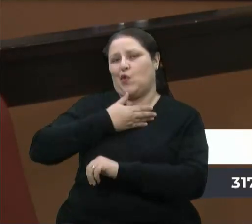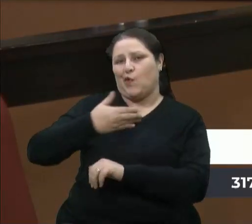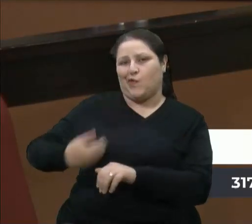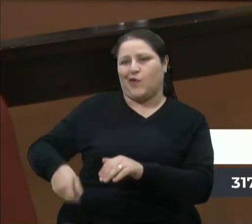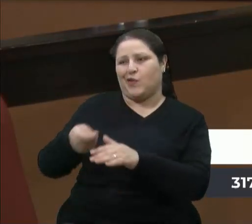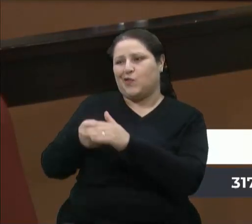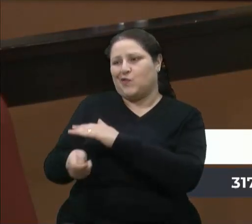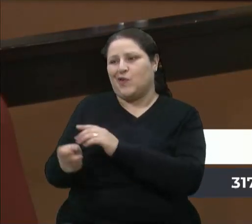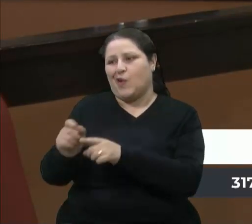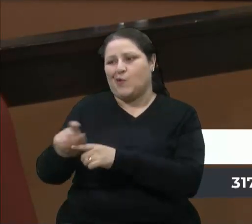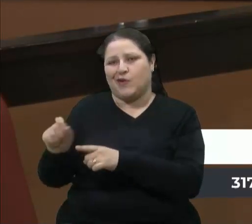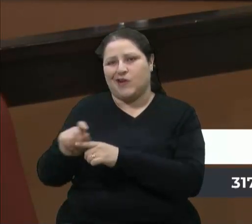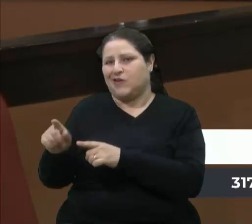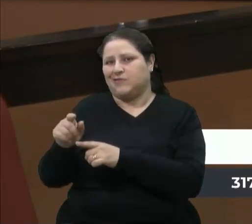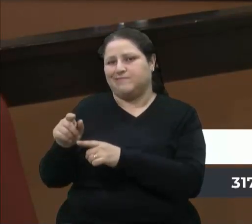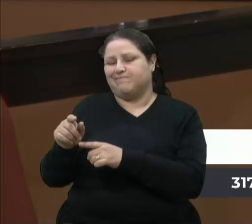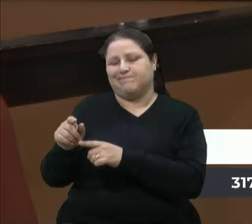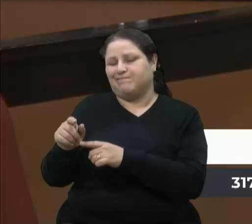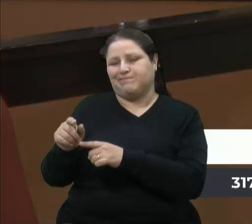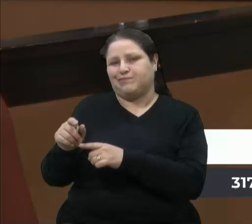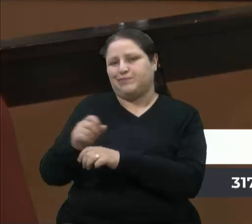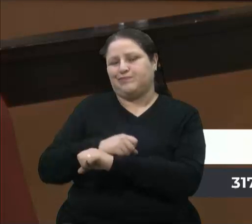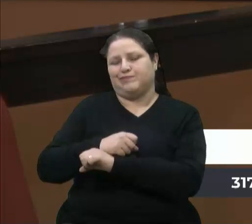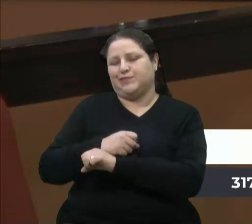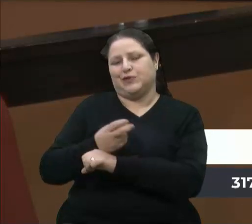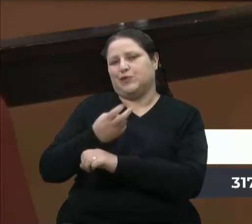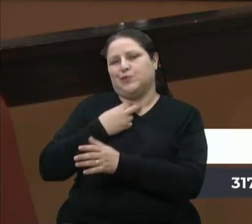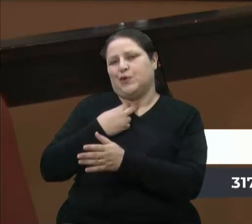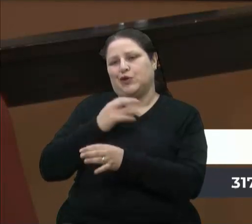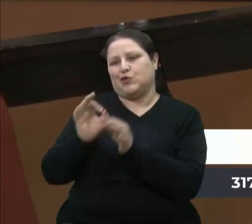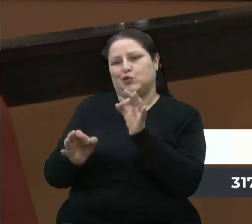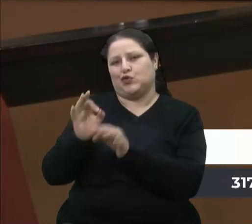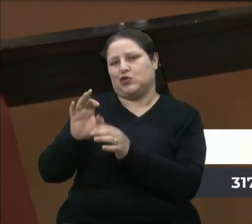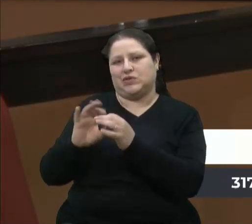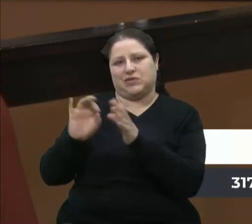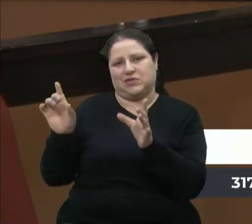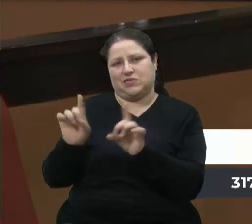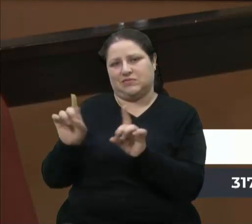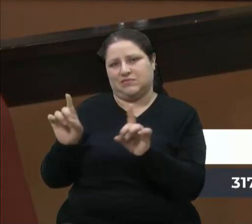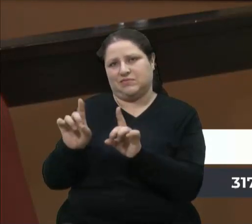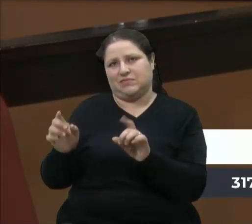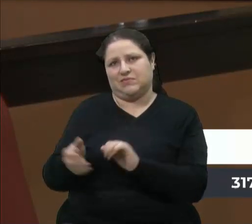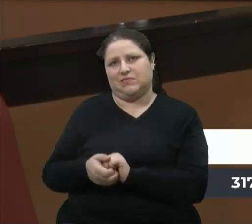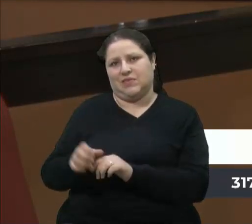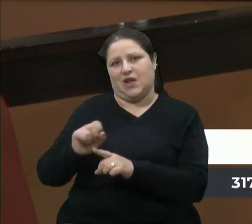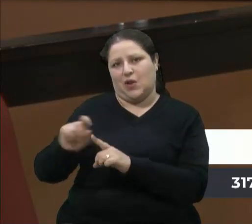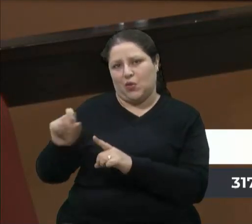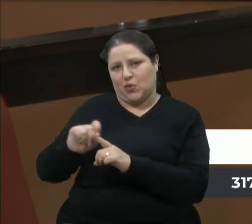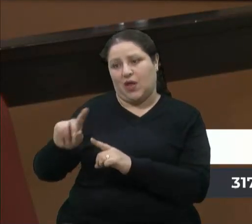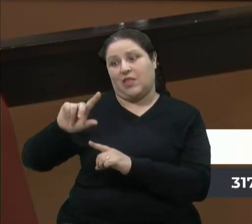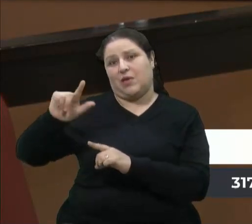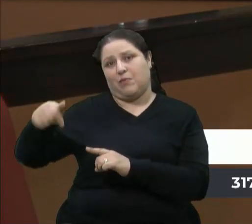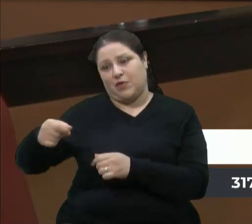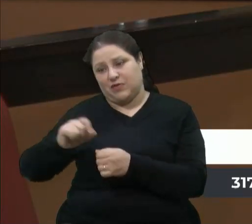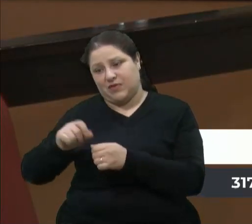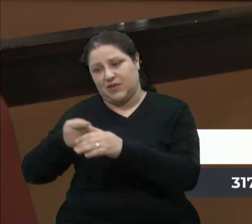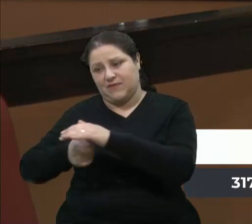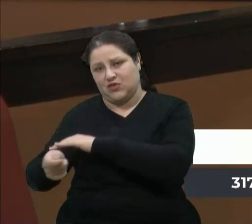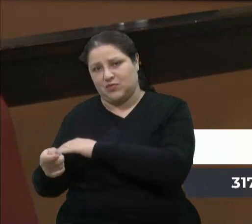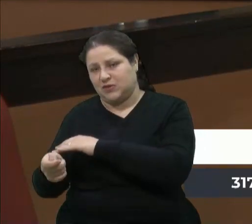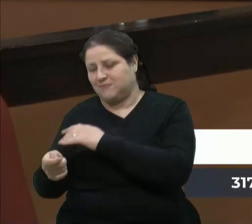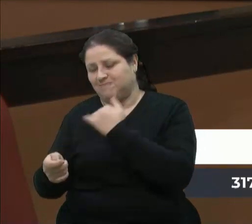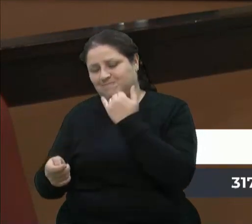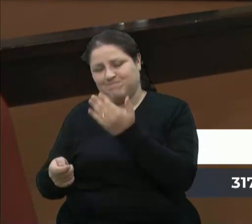de um aluguel, não é possível juridicamente alugar para depois fazer um investimento